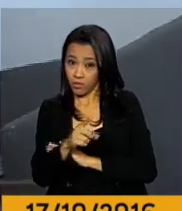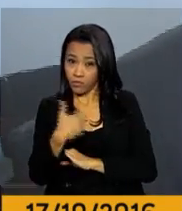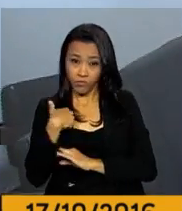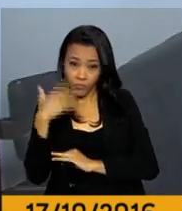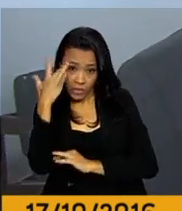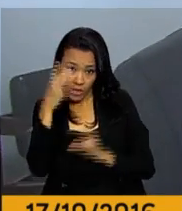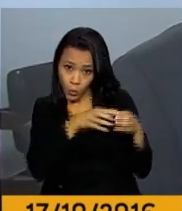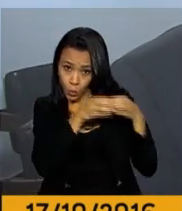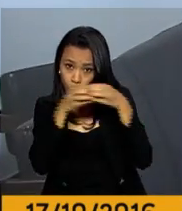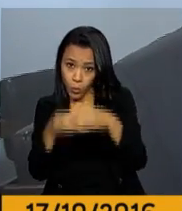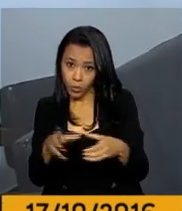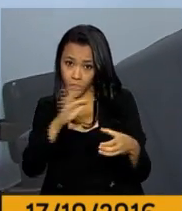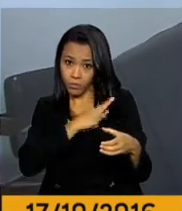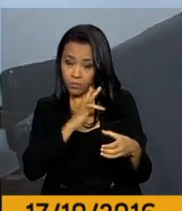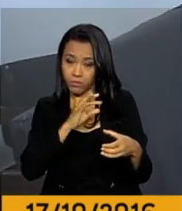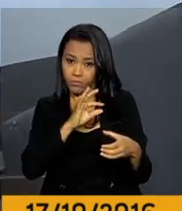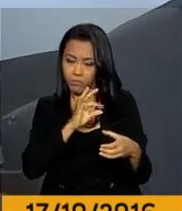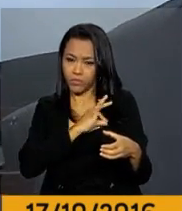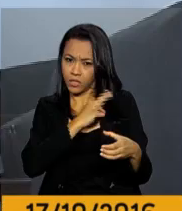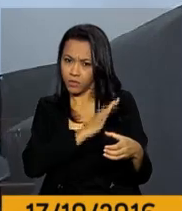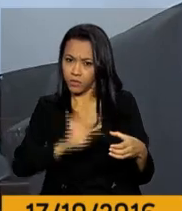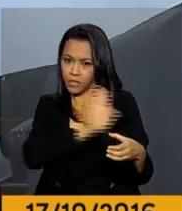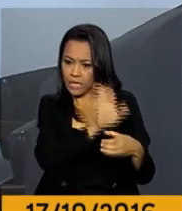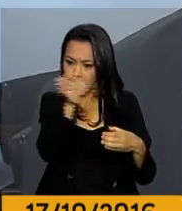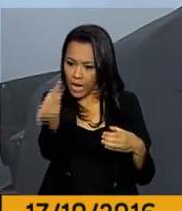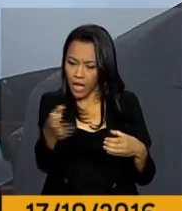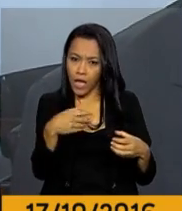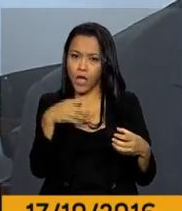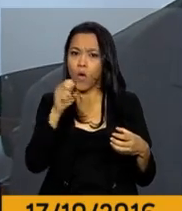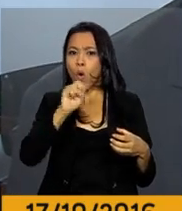previsão de pedido não. De agente. E nem de